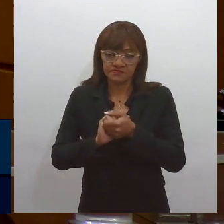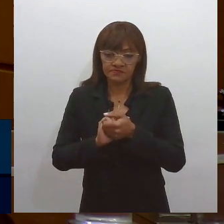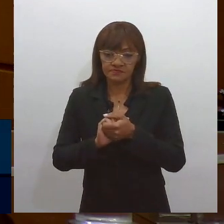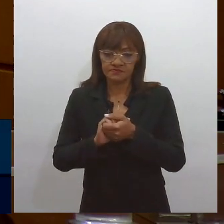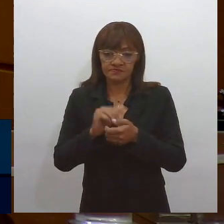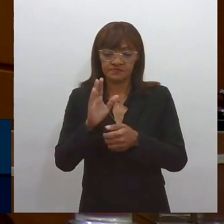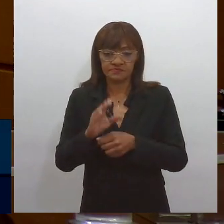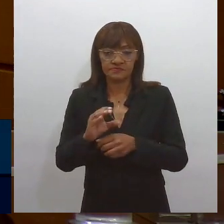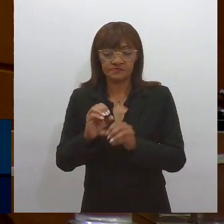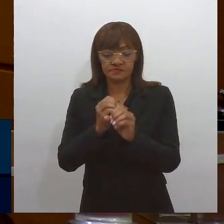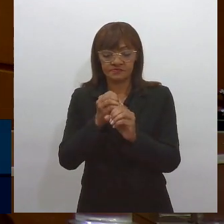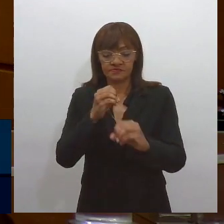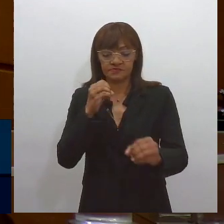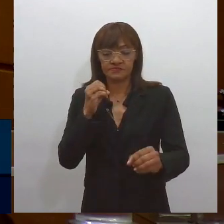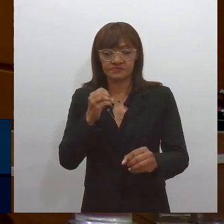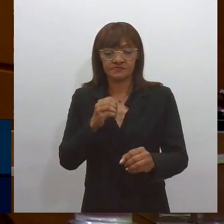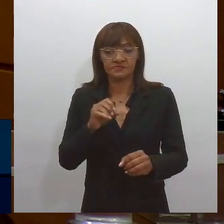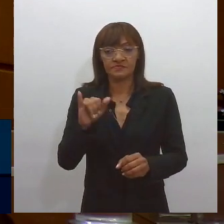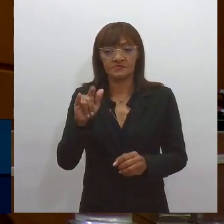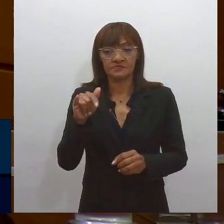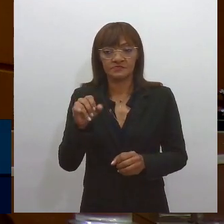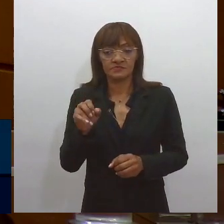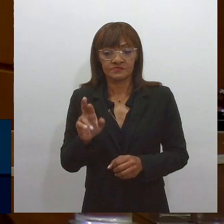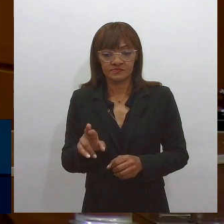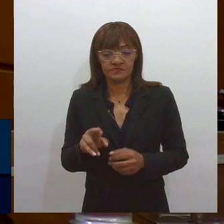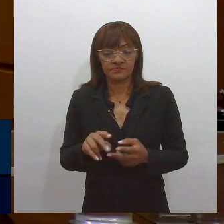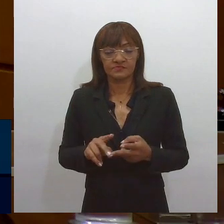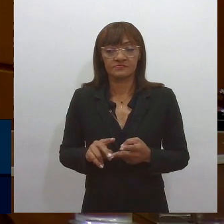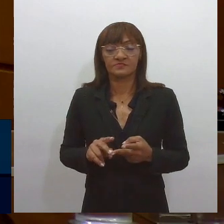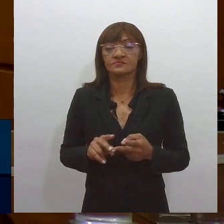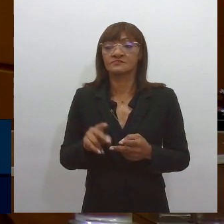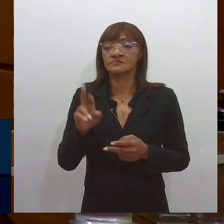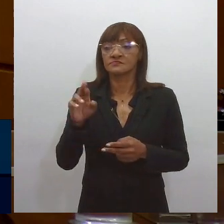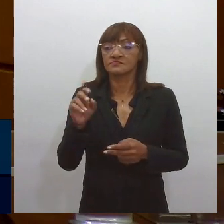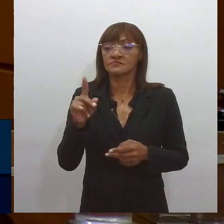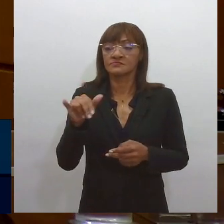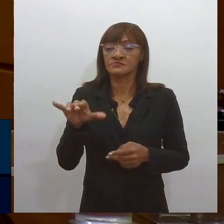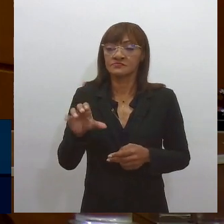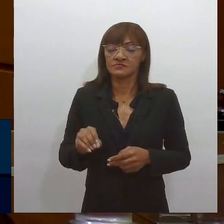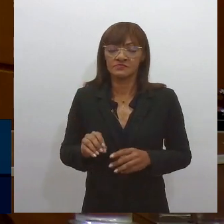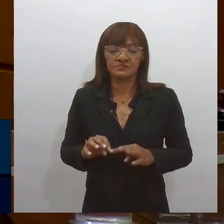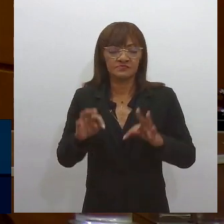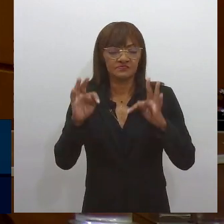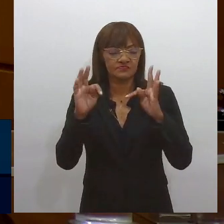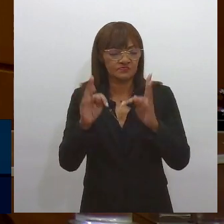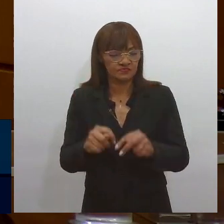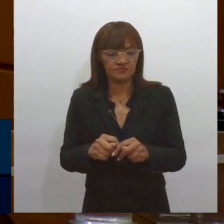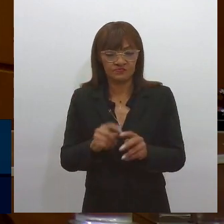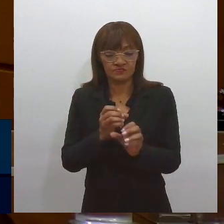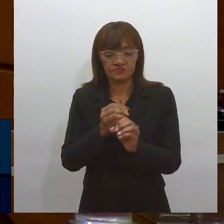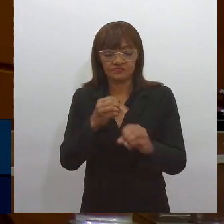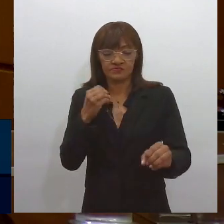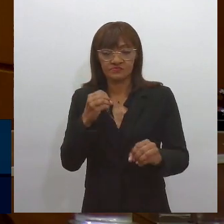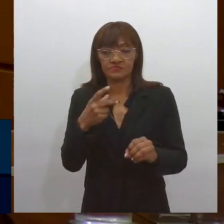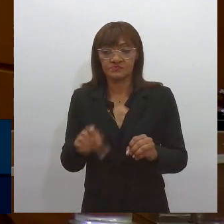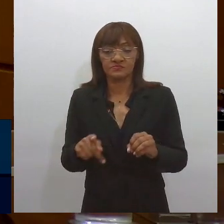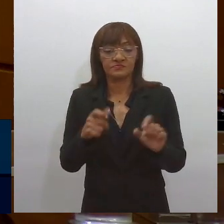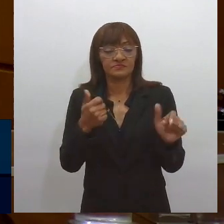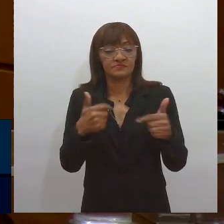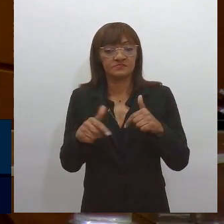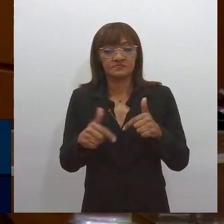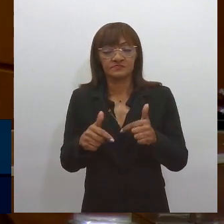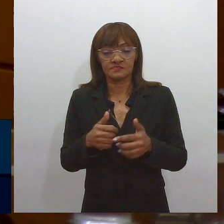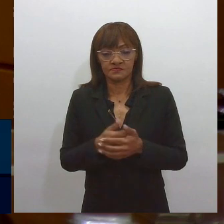Engenheiro Rodrigo todos engenheiro da engenheiros da casa estão trabalhando aqui há muitos anos que estão